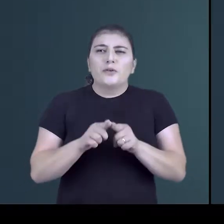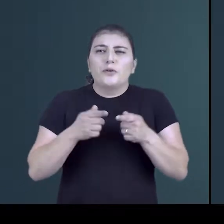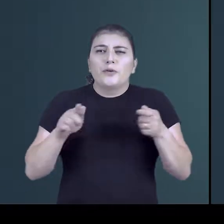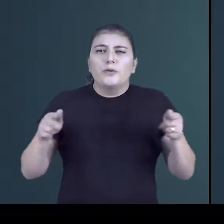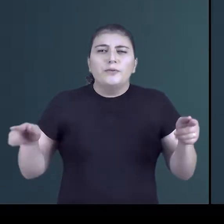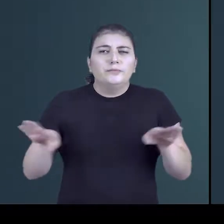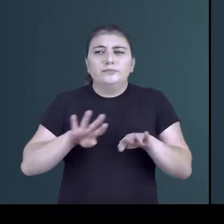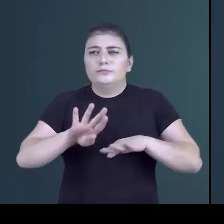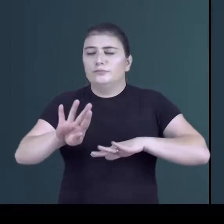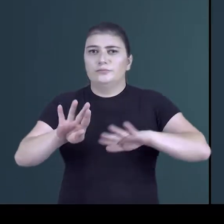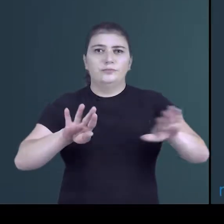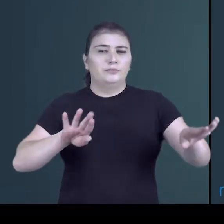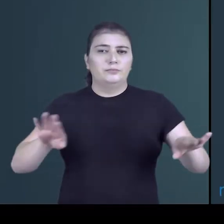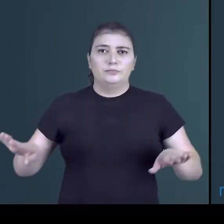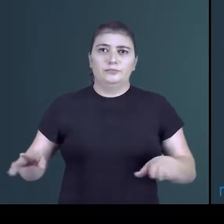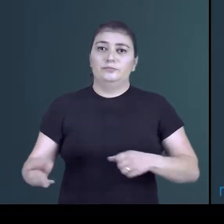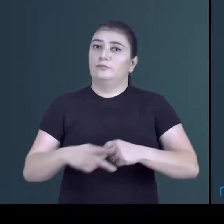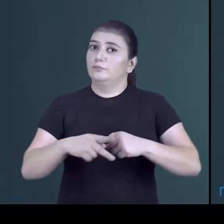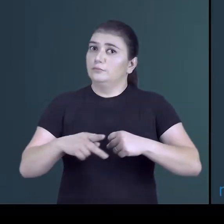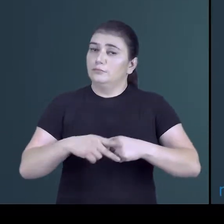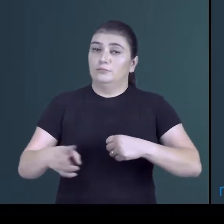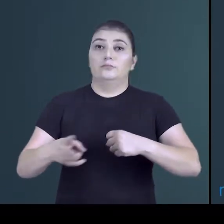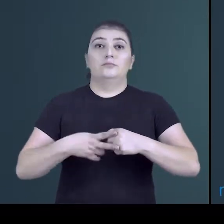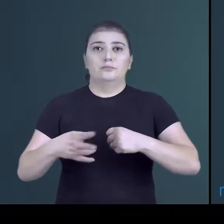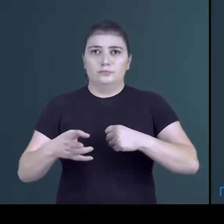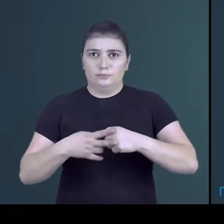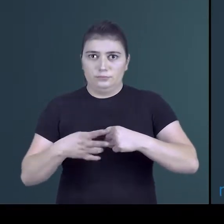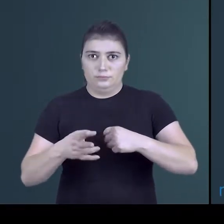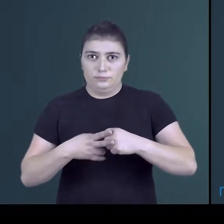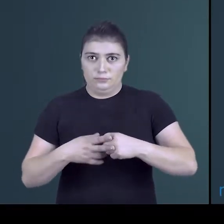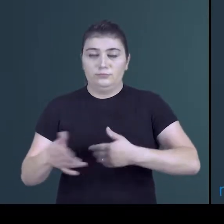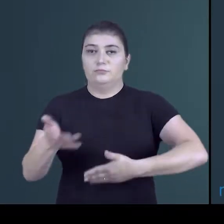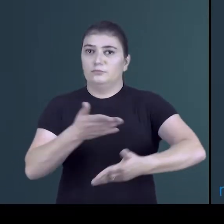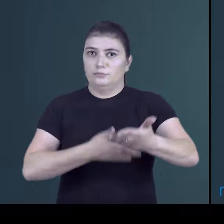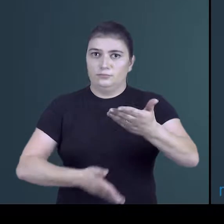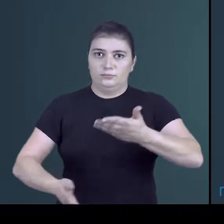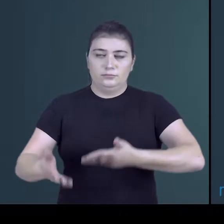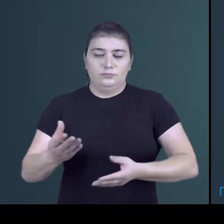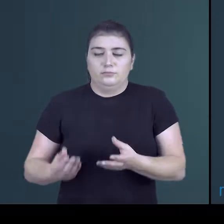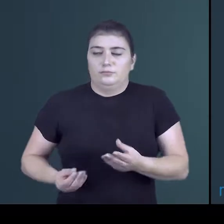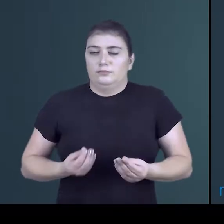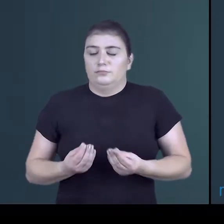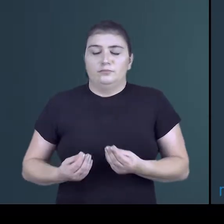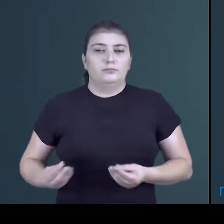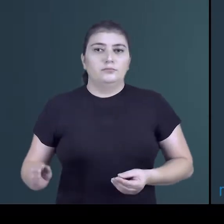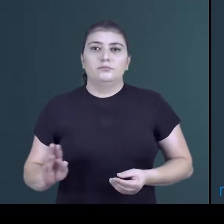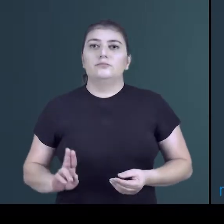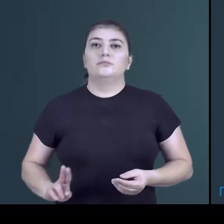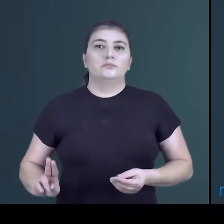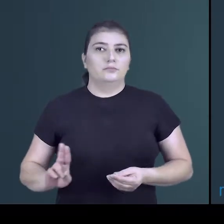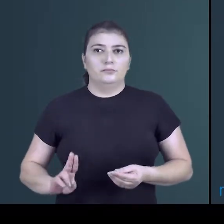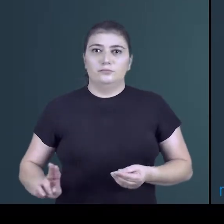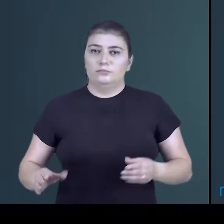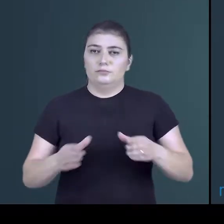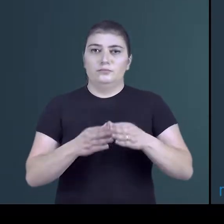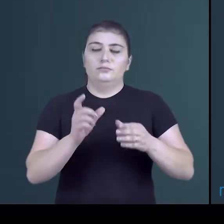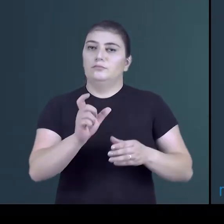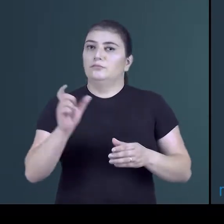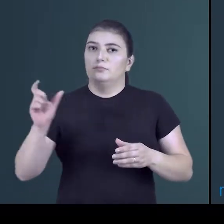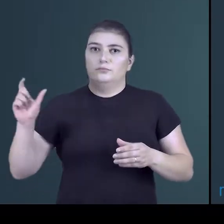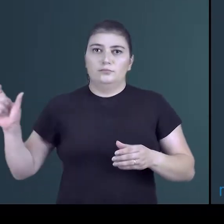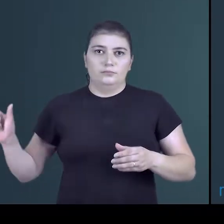gramaticais separadamente. Pronomes, verbos, as relações sintáticas entre essas classes de